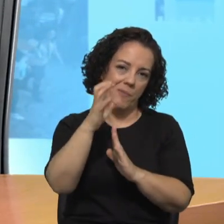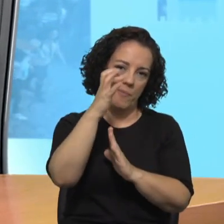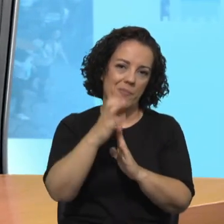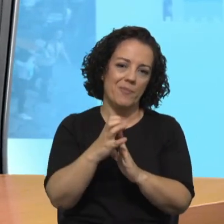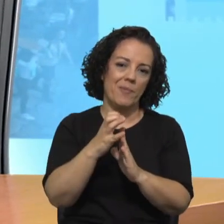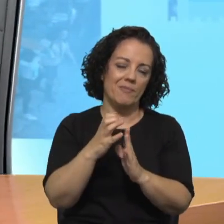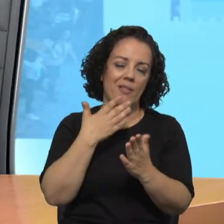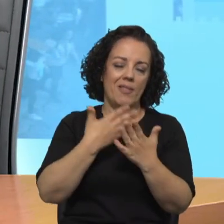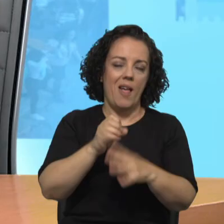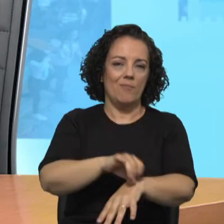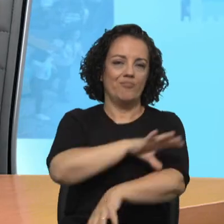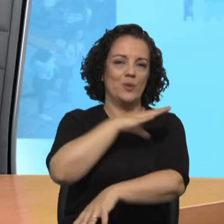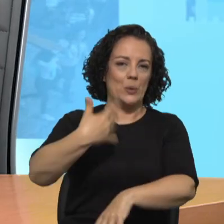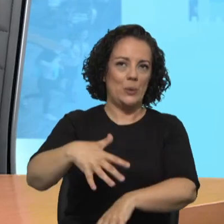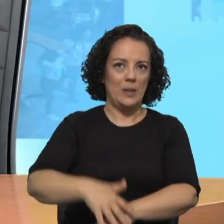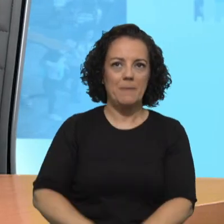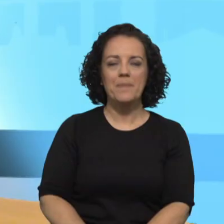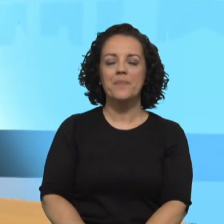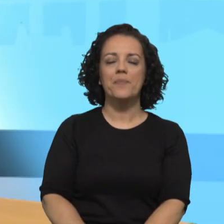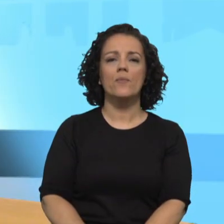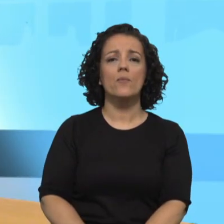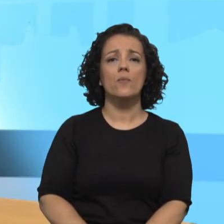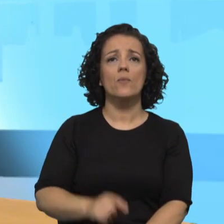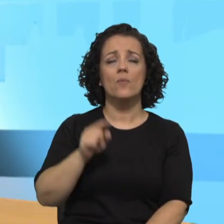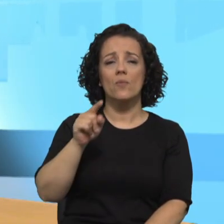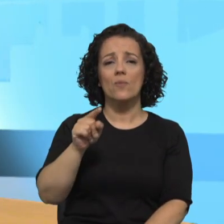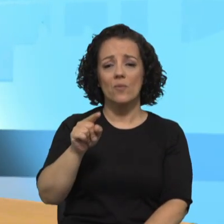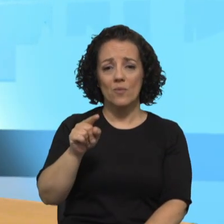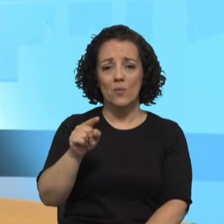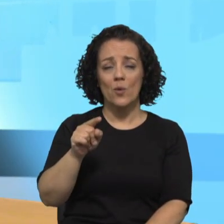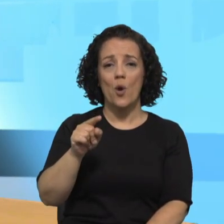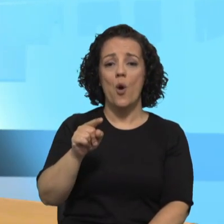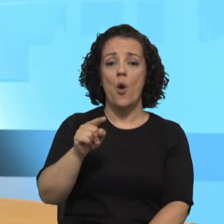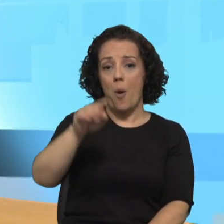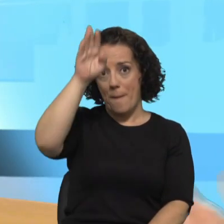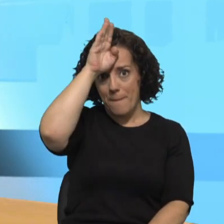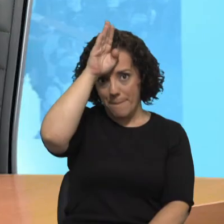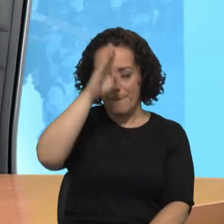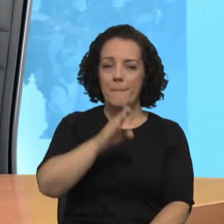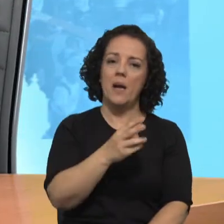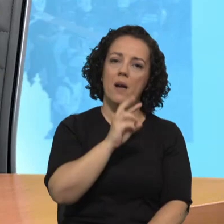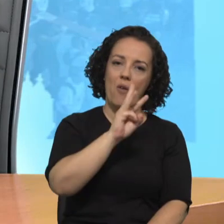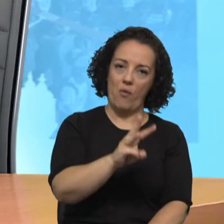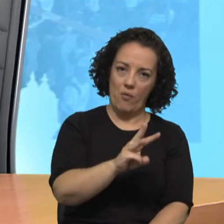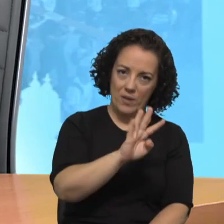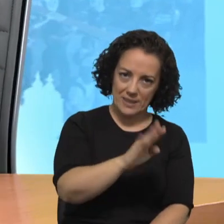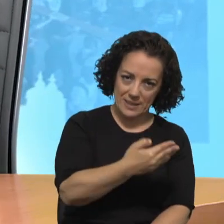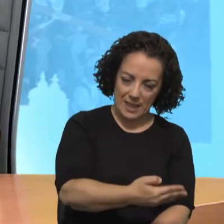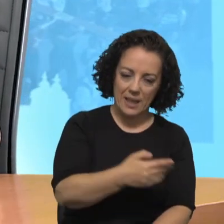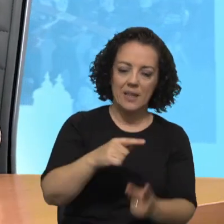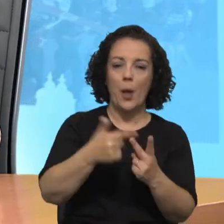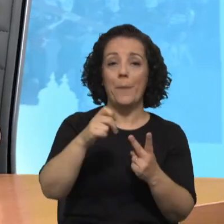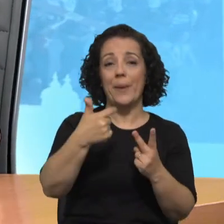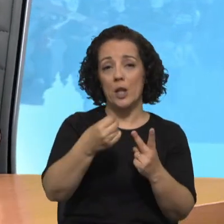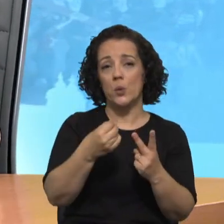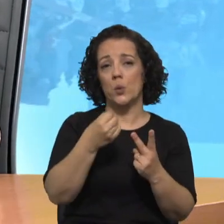muito comovente. Portanto, foram 7 jornadas com o Papa João Paulo II. 7 com João Paulo II, 3 com o Bento XVI e 3 com o Francisco.